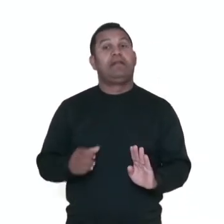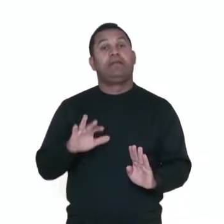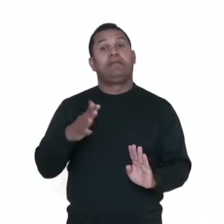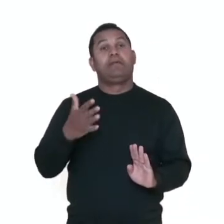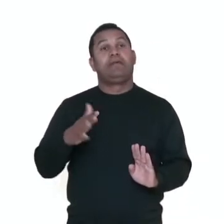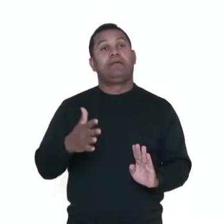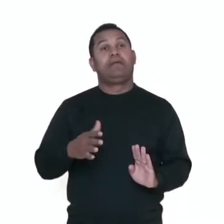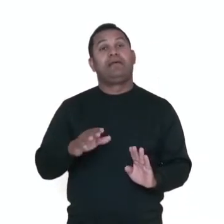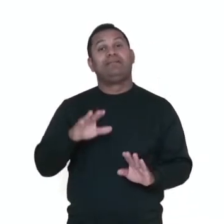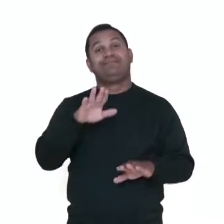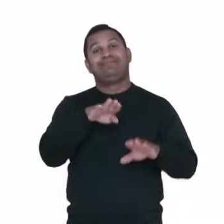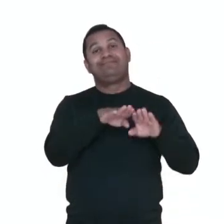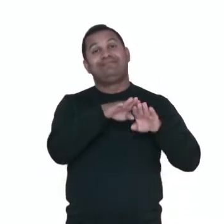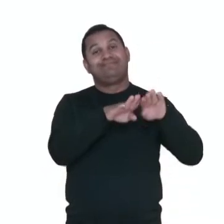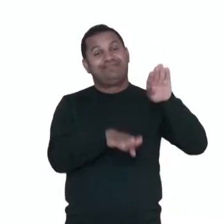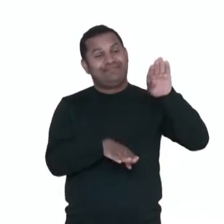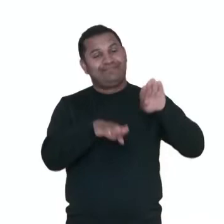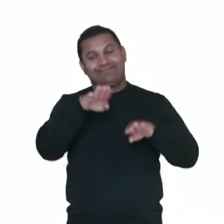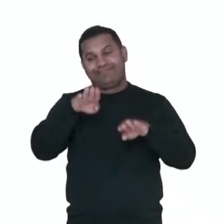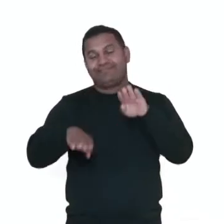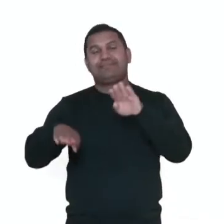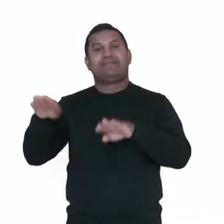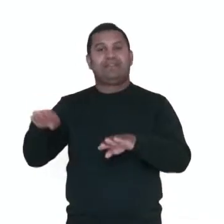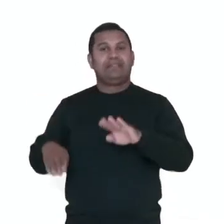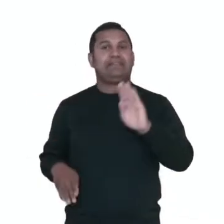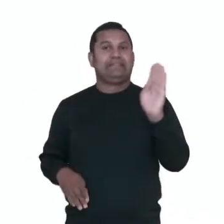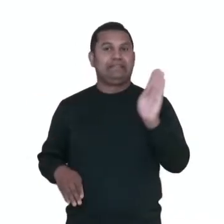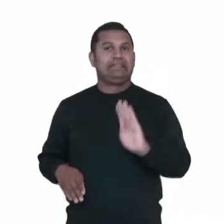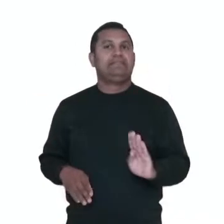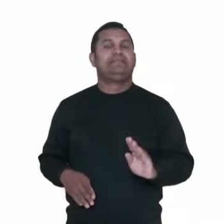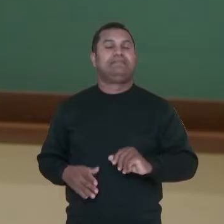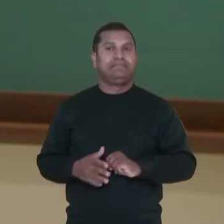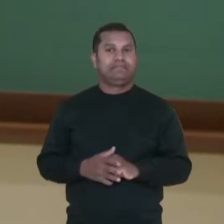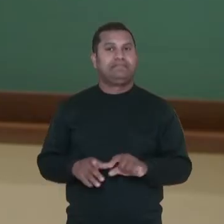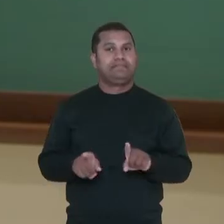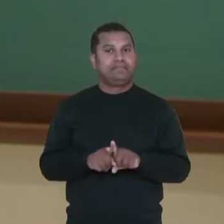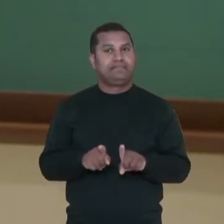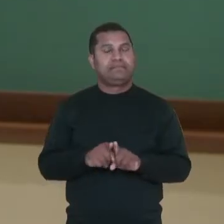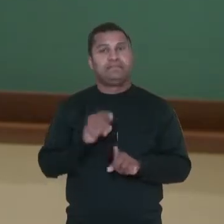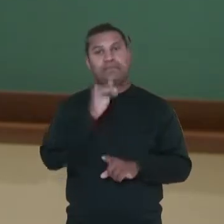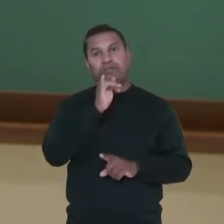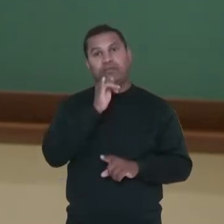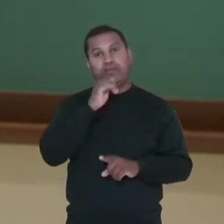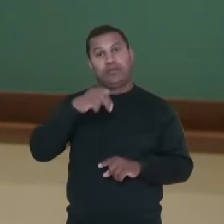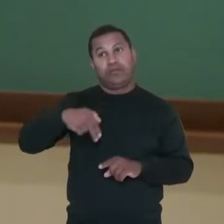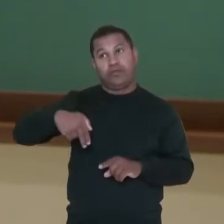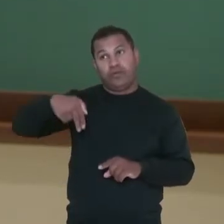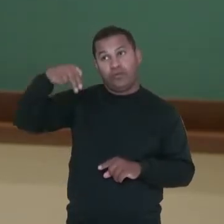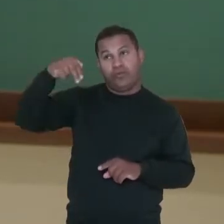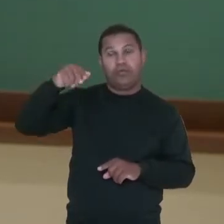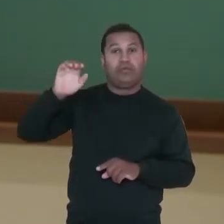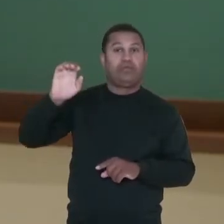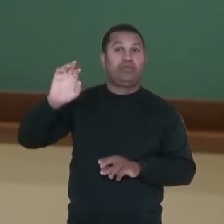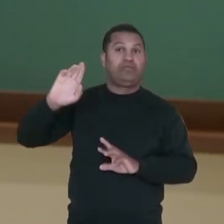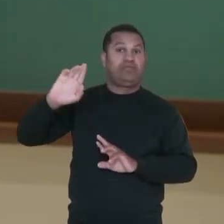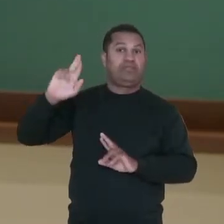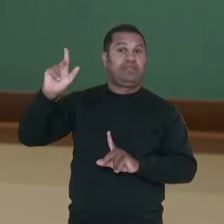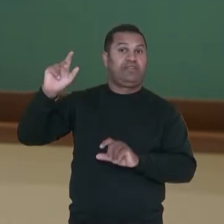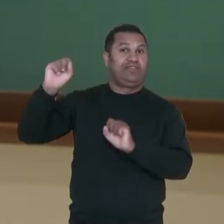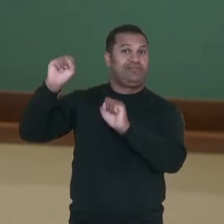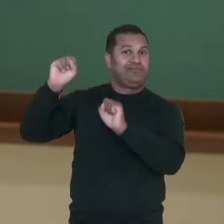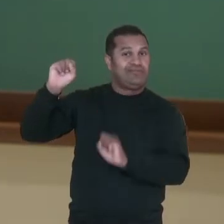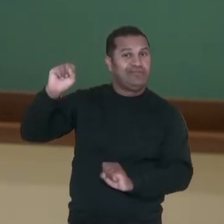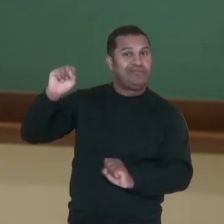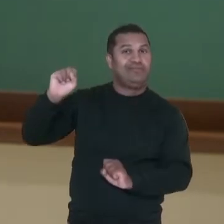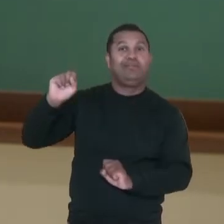grandes desigualdades ou disparidades socioeconômicas. O Nordeste é diferente do Sul do Brasil em questão socioeconômica, assim